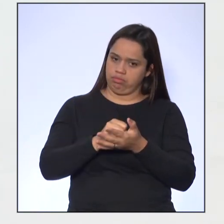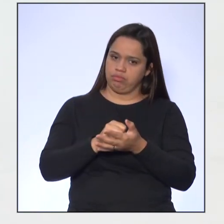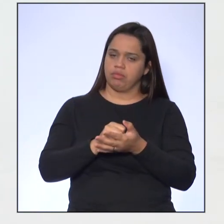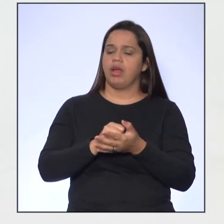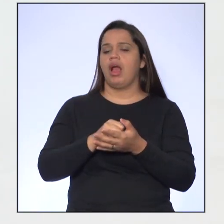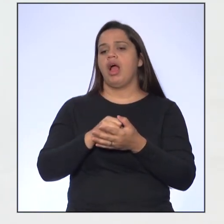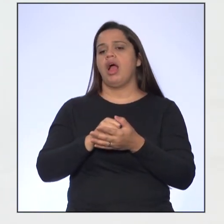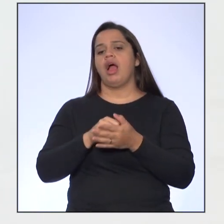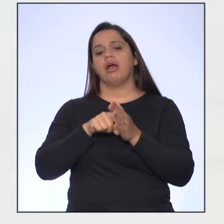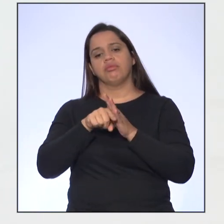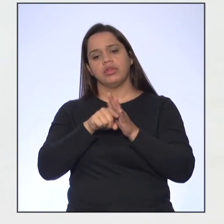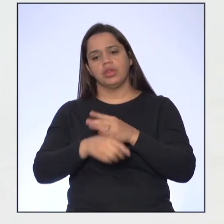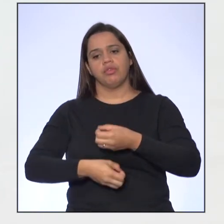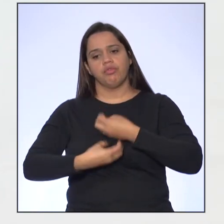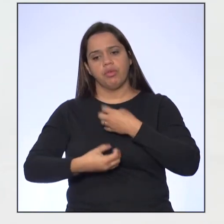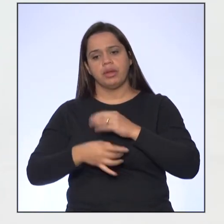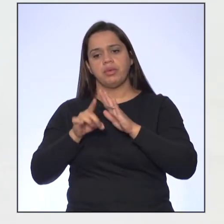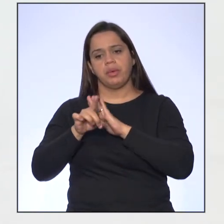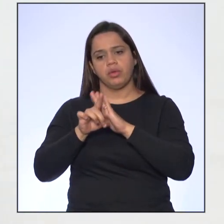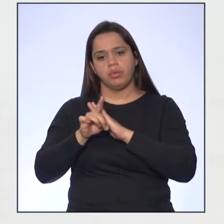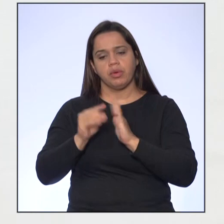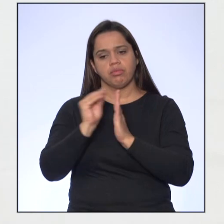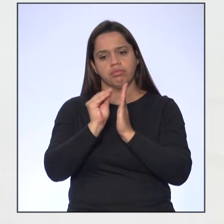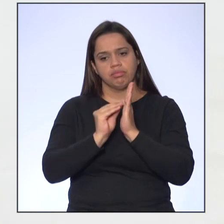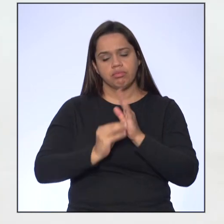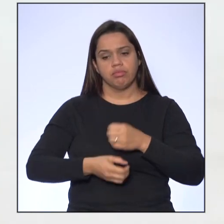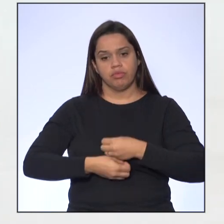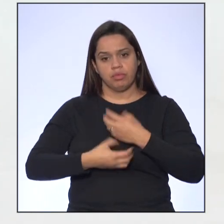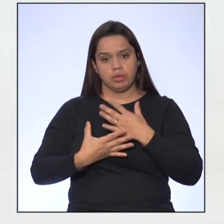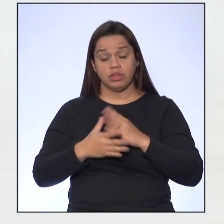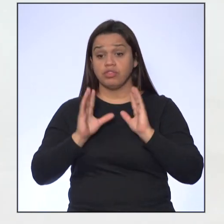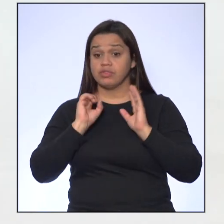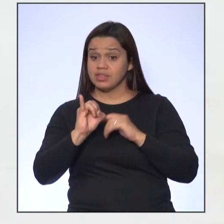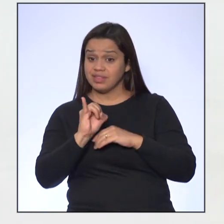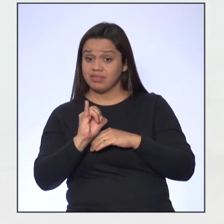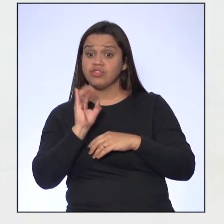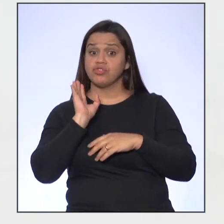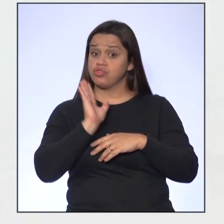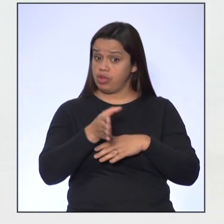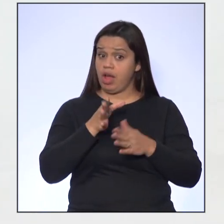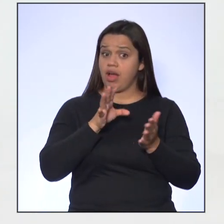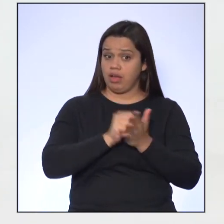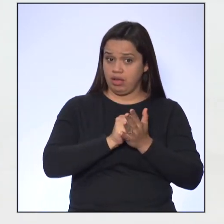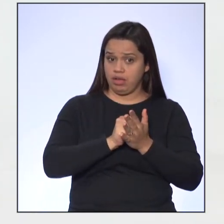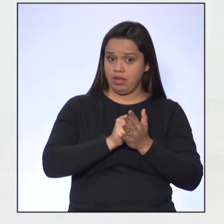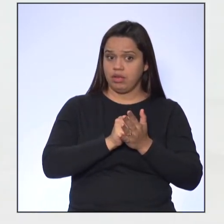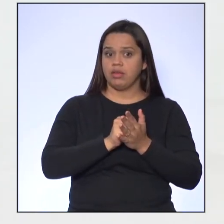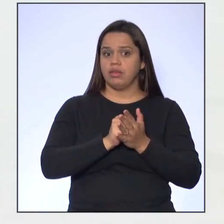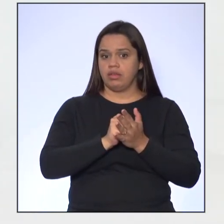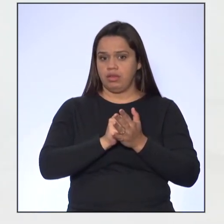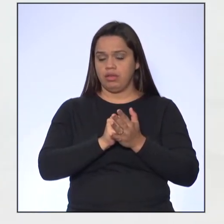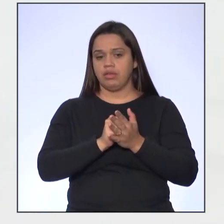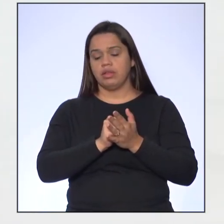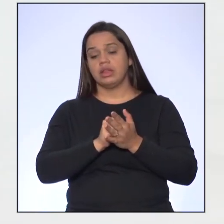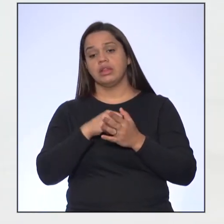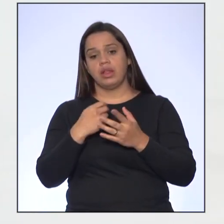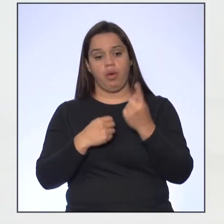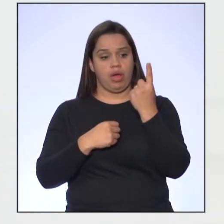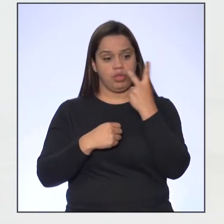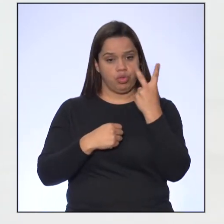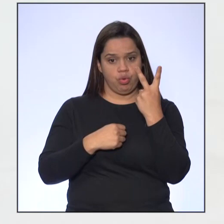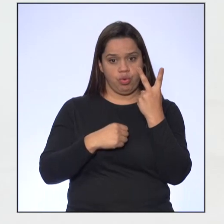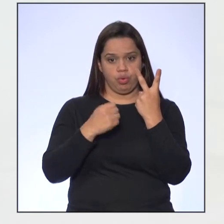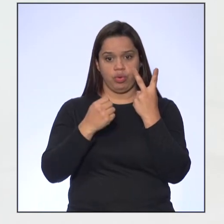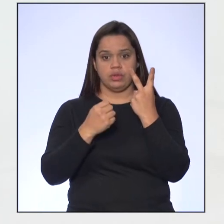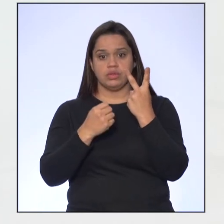pego os dados dele, faço algumas perguntas. Se ele já é cadastrado, então assim, tanto a 2 quanto